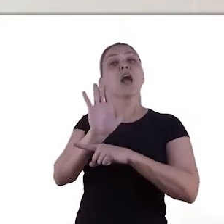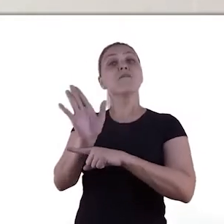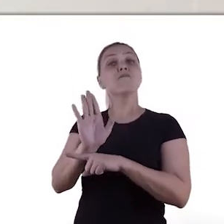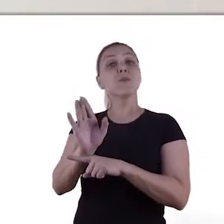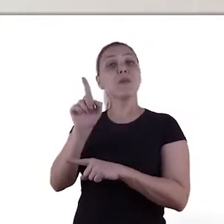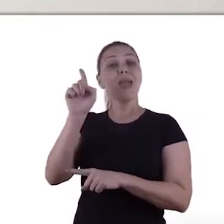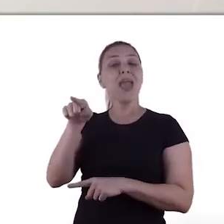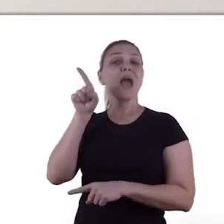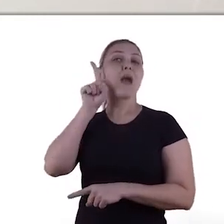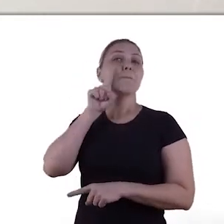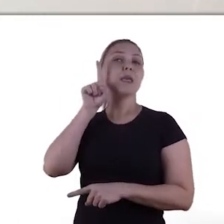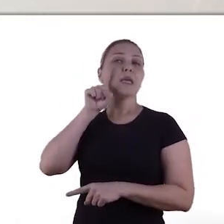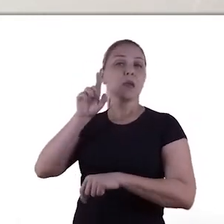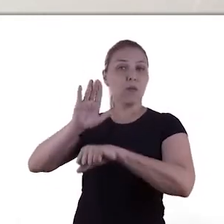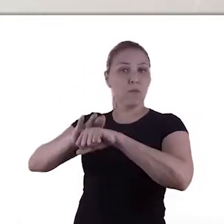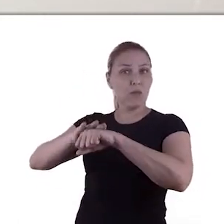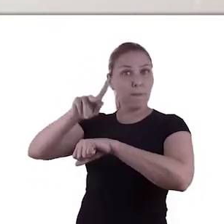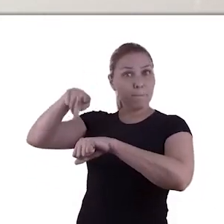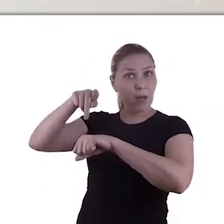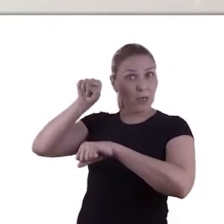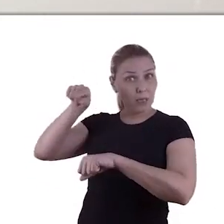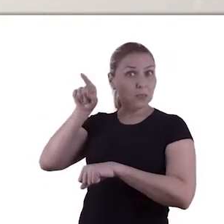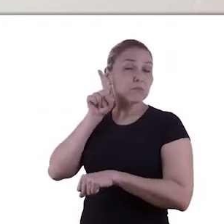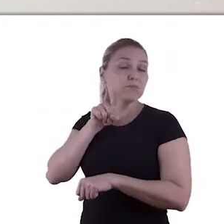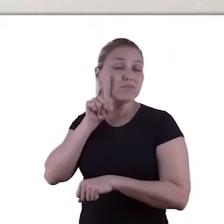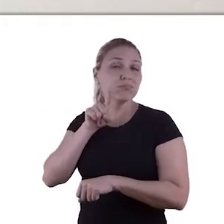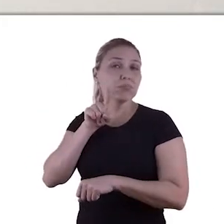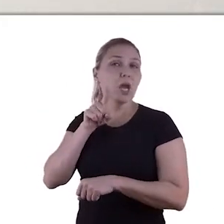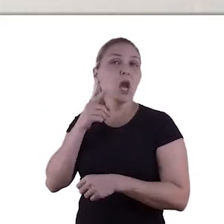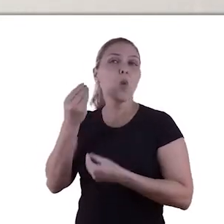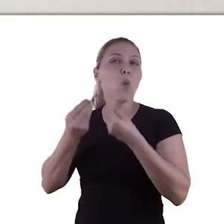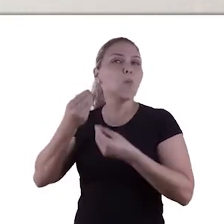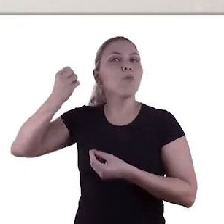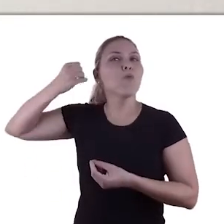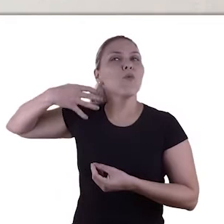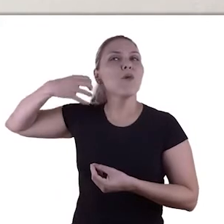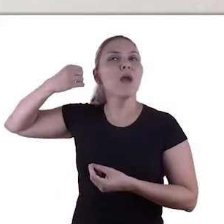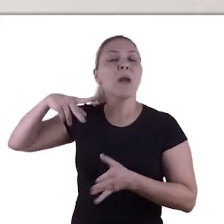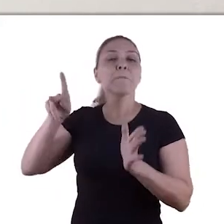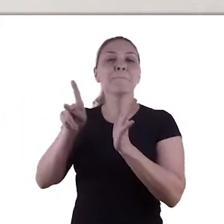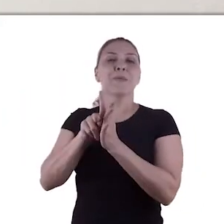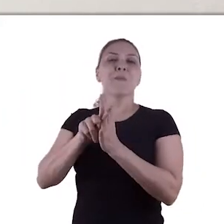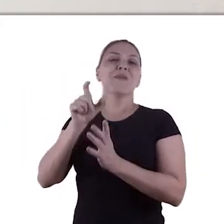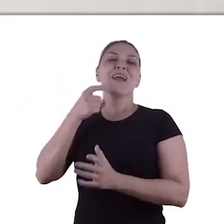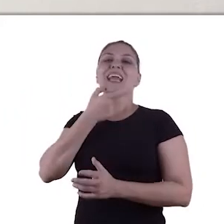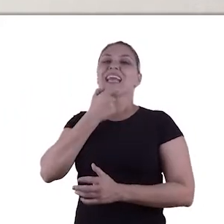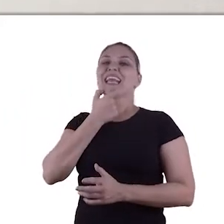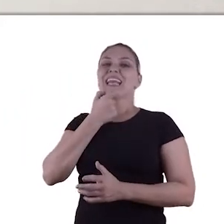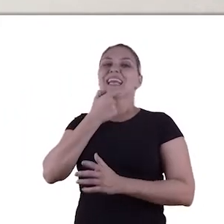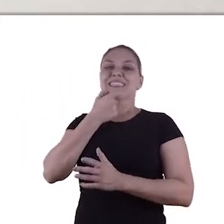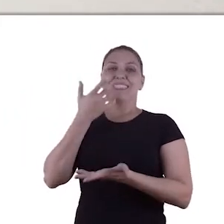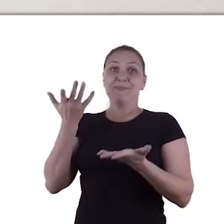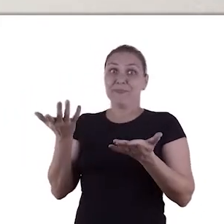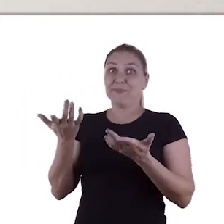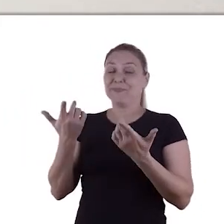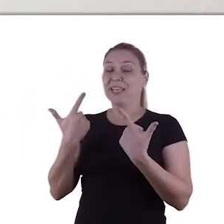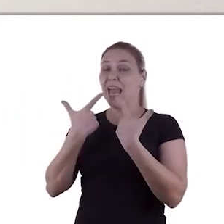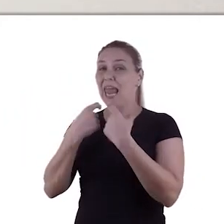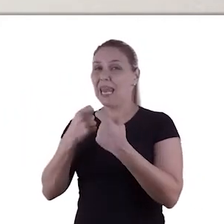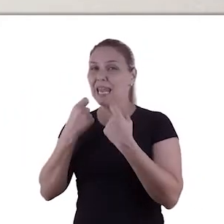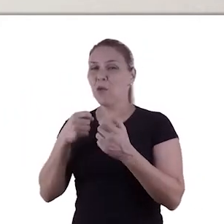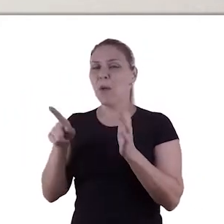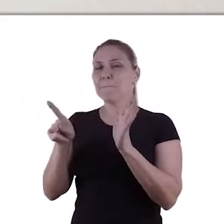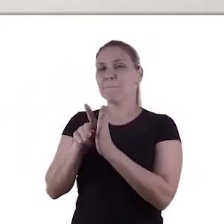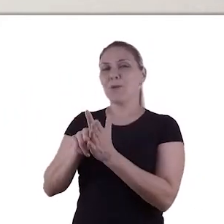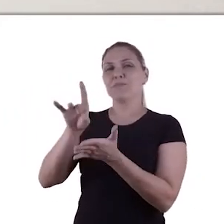assistir um filme americano, a audiodescrição só vai estar disponível em inglês. Mesmo que tenha